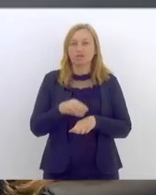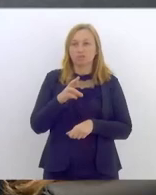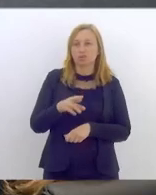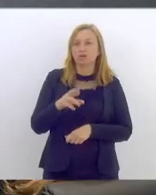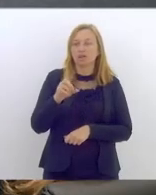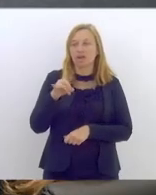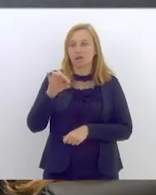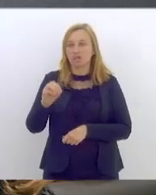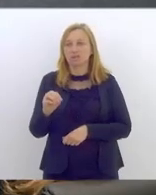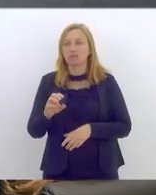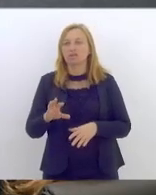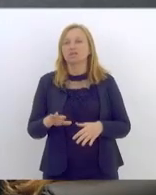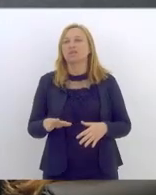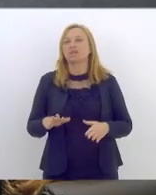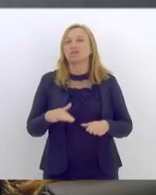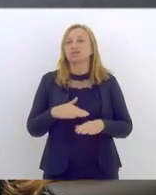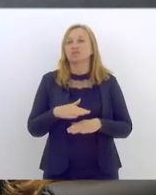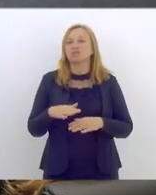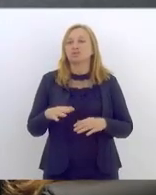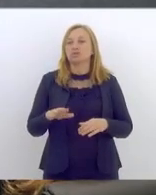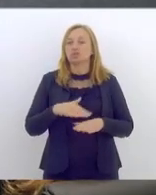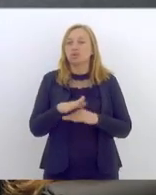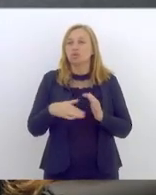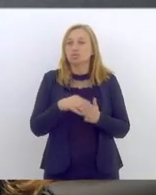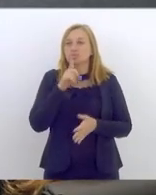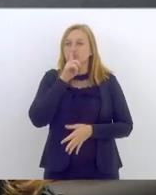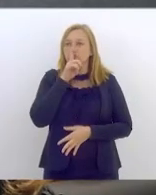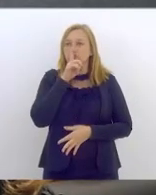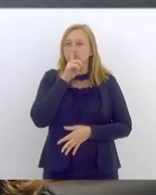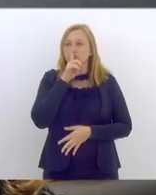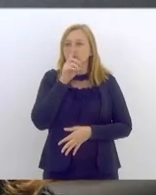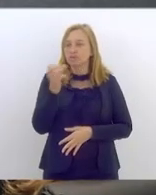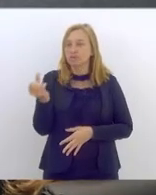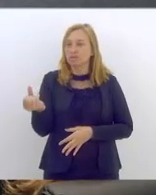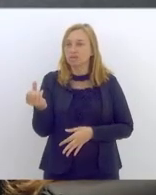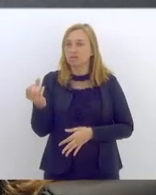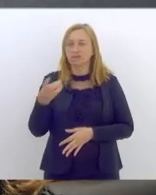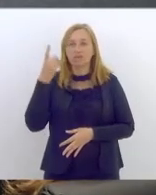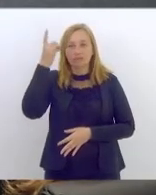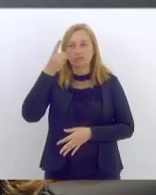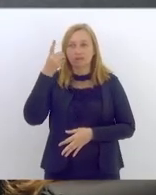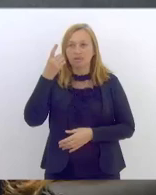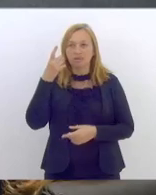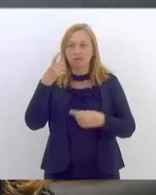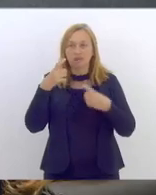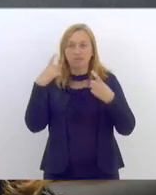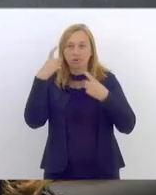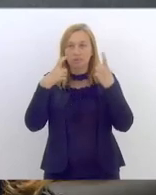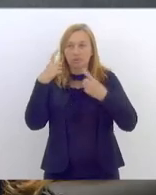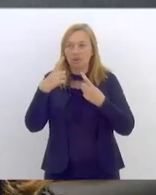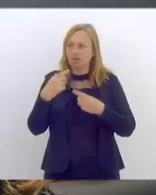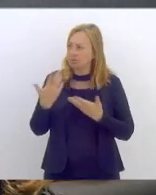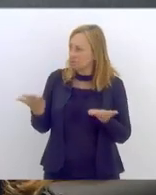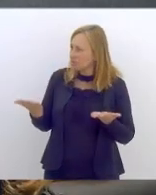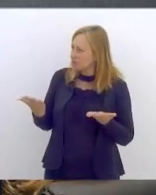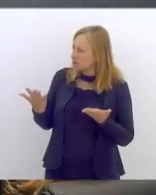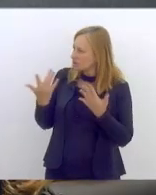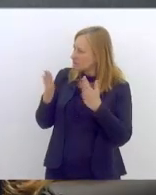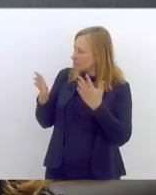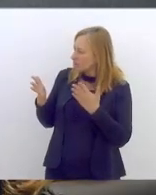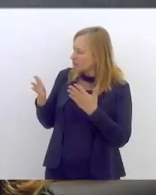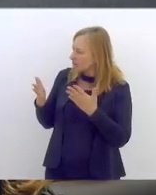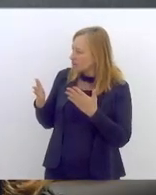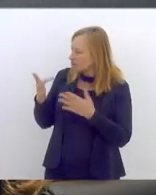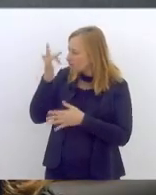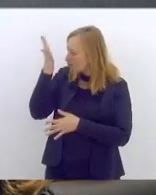E aí a galeria ficaram mudas e os seis deputados ficaram desesperados Ué vocês não estão ganhando o aplauso fácil das